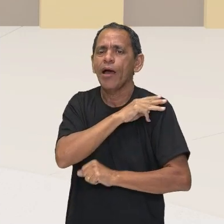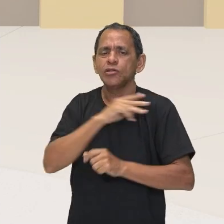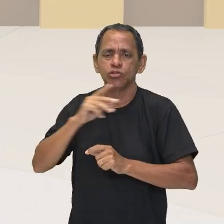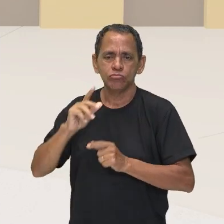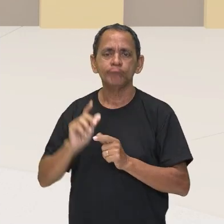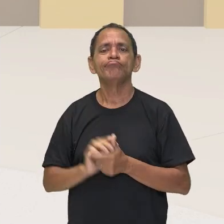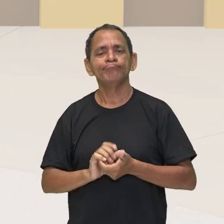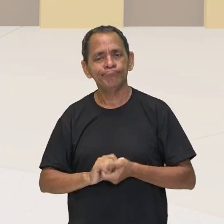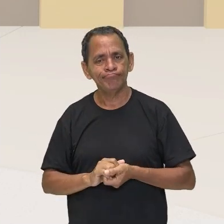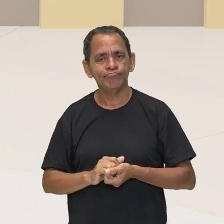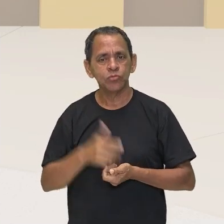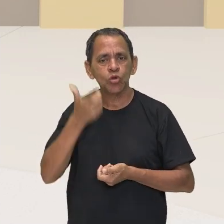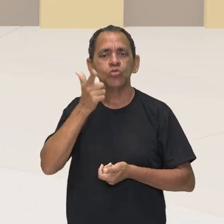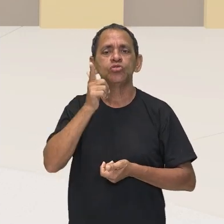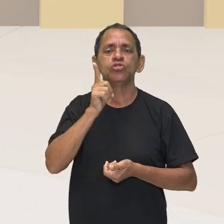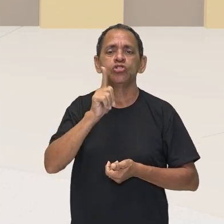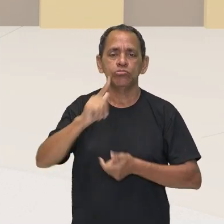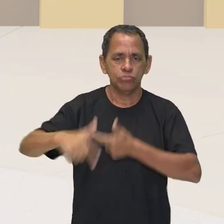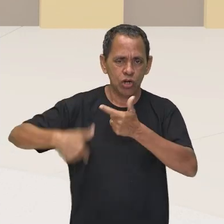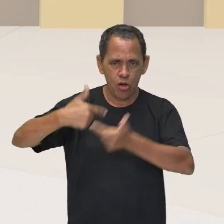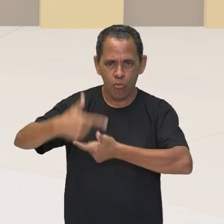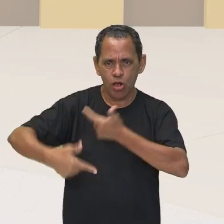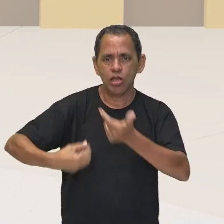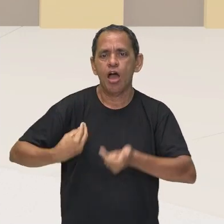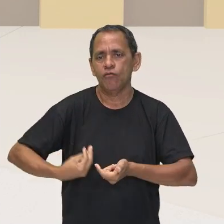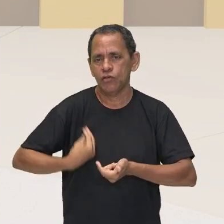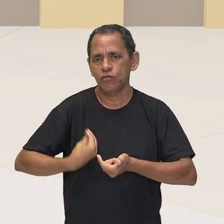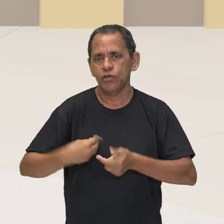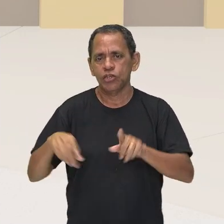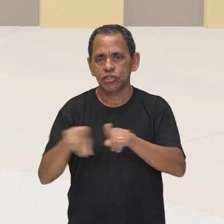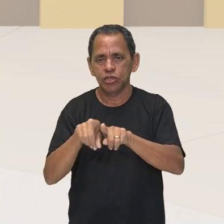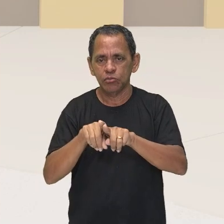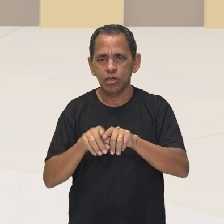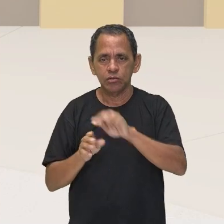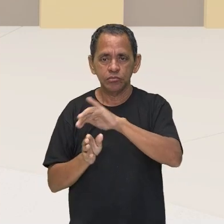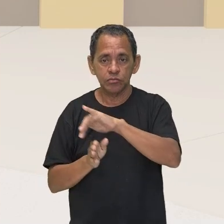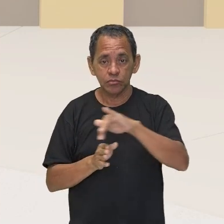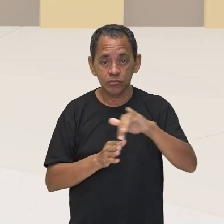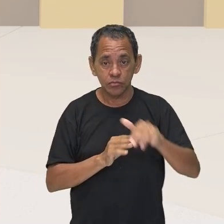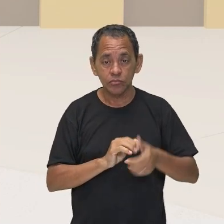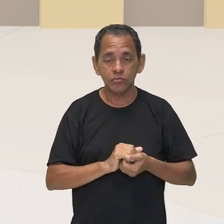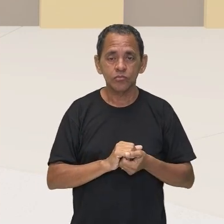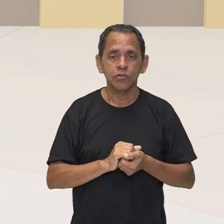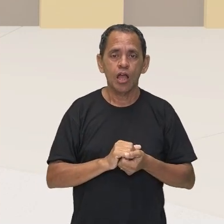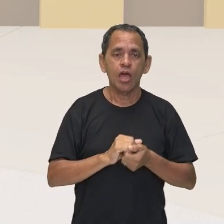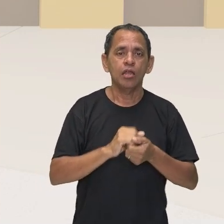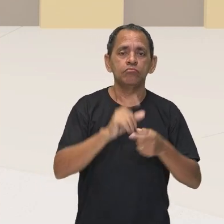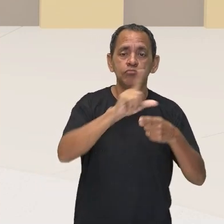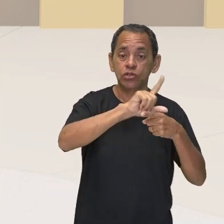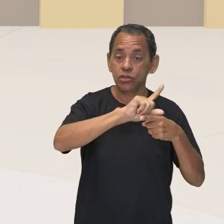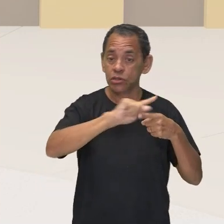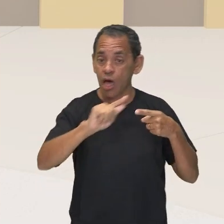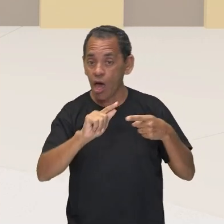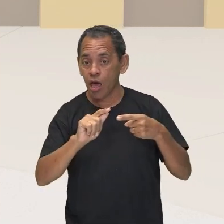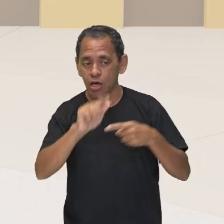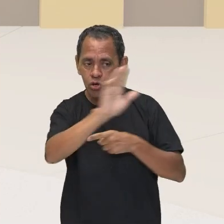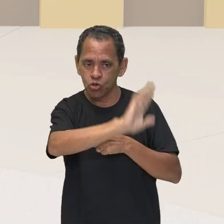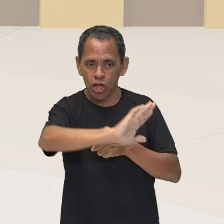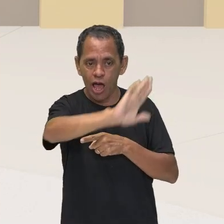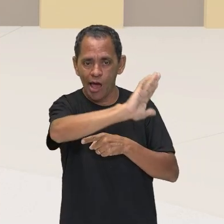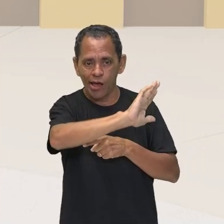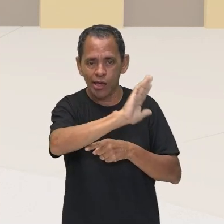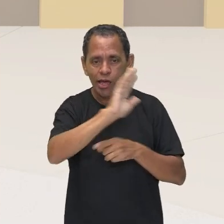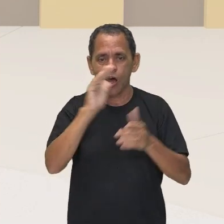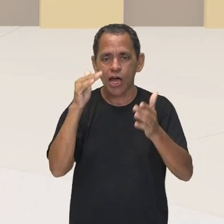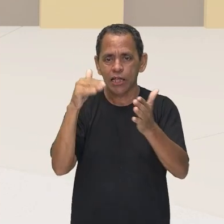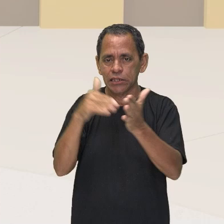trabalhar e conseguiu se manter. Então aqui nós temos a saída da sua região até a formação ali do ensino